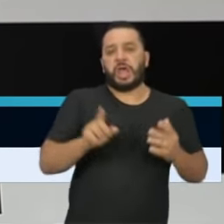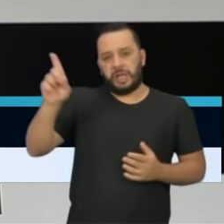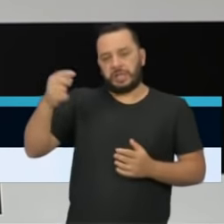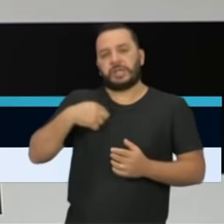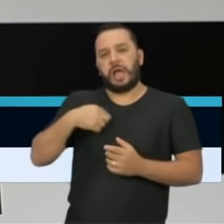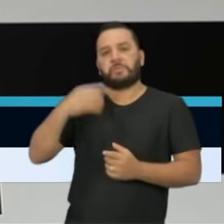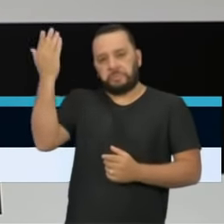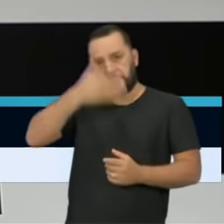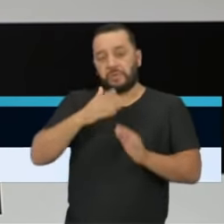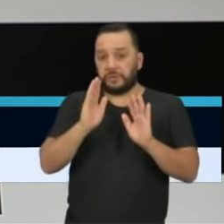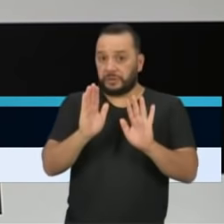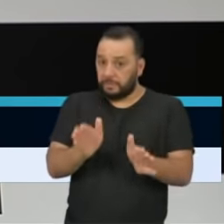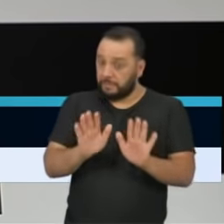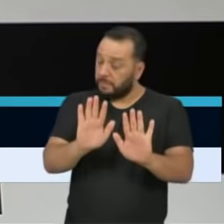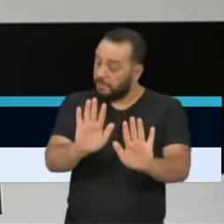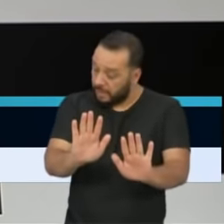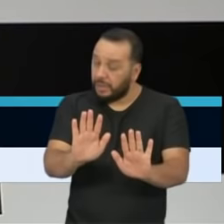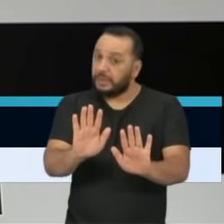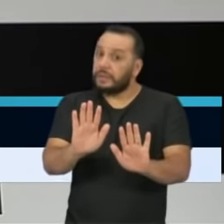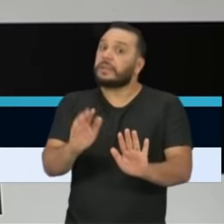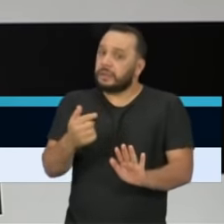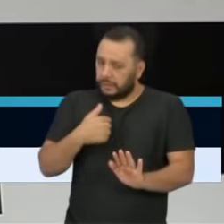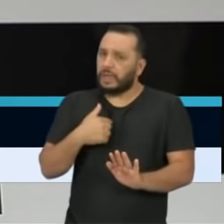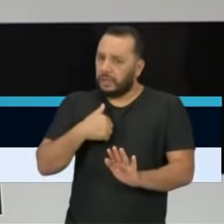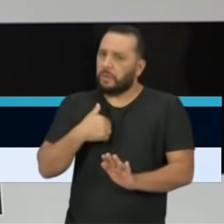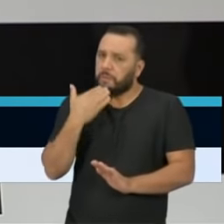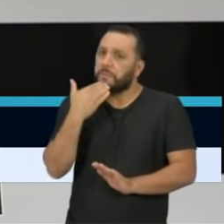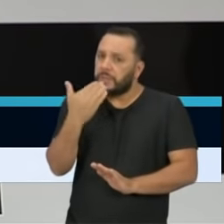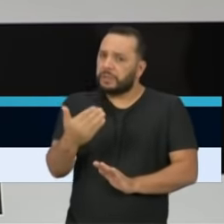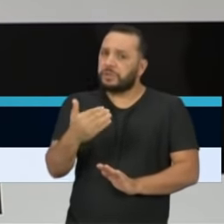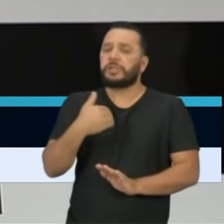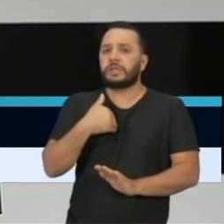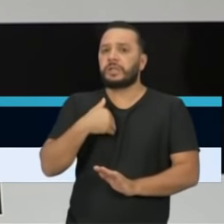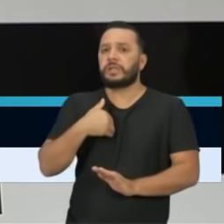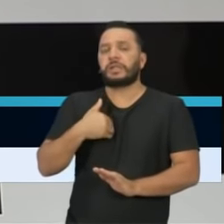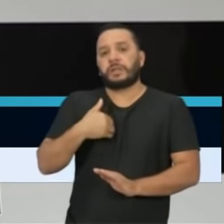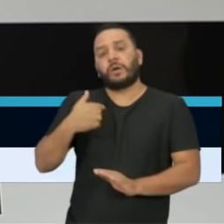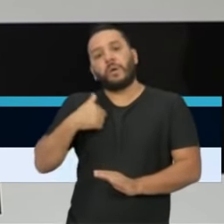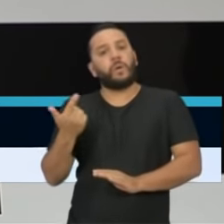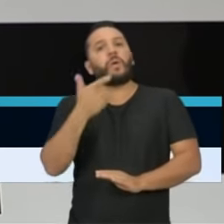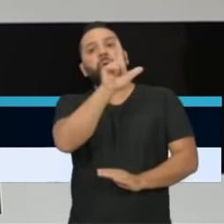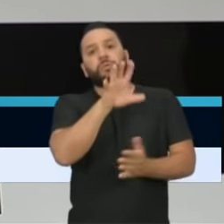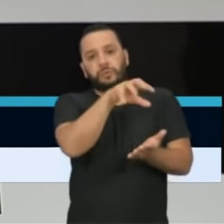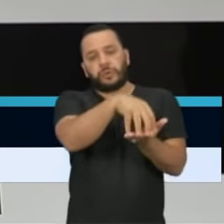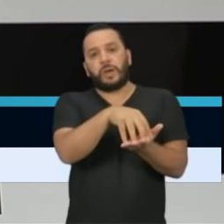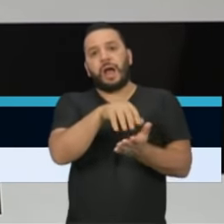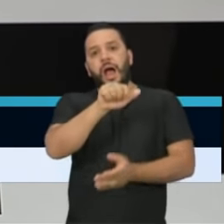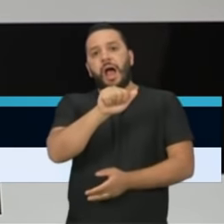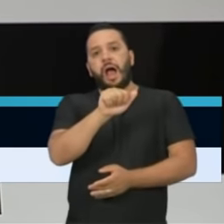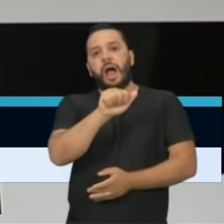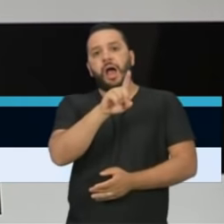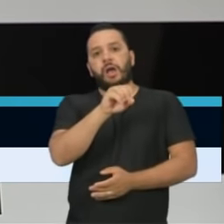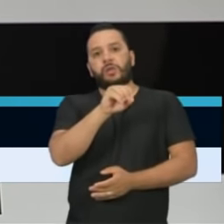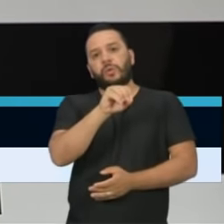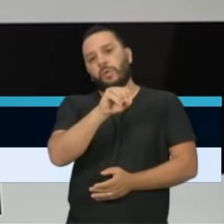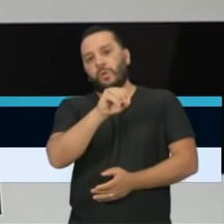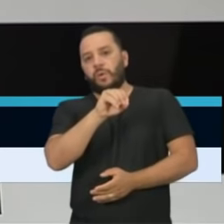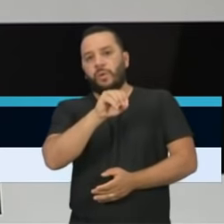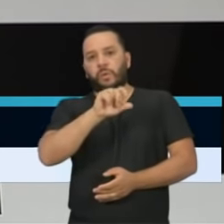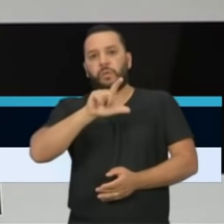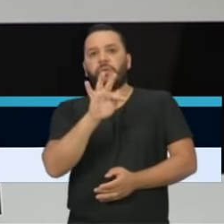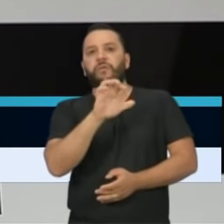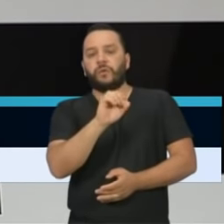mas por excesso de transparência eu solicitei o envio da amostra ao Instituto Adolfo Lutz e hoje à tarde nós teremos o